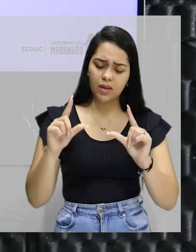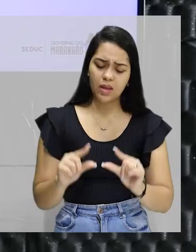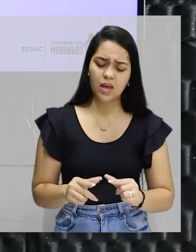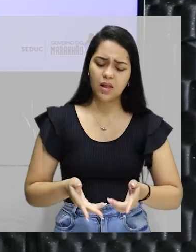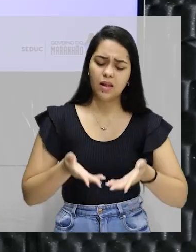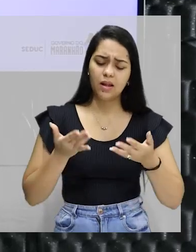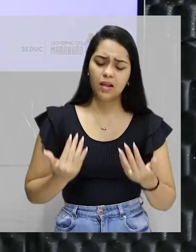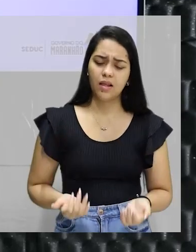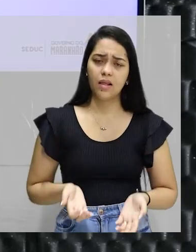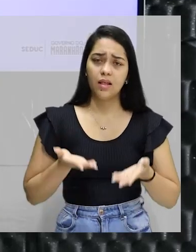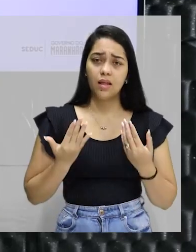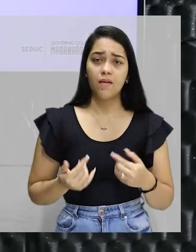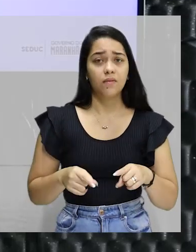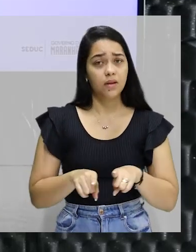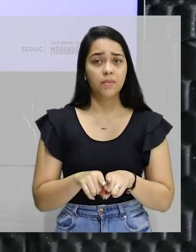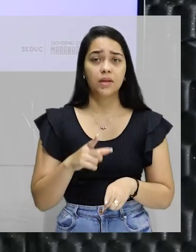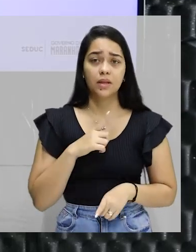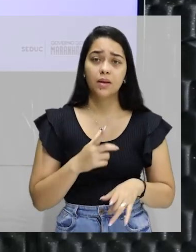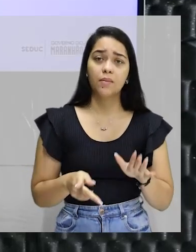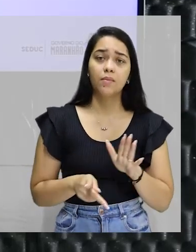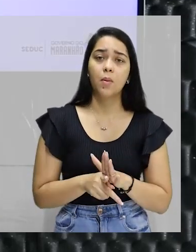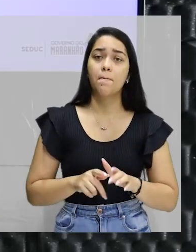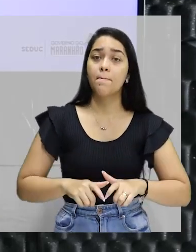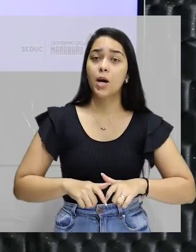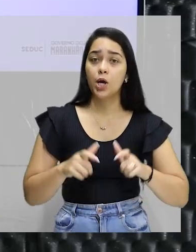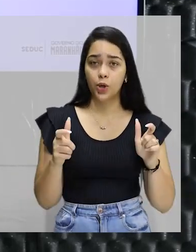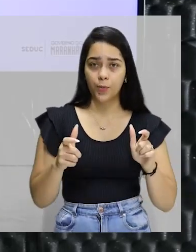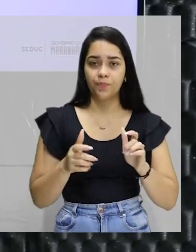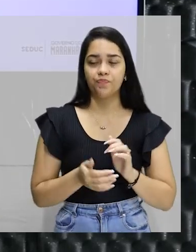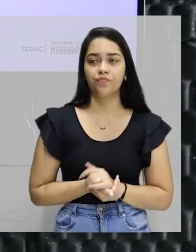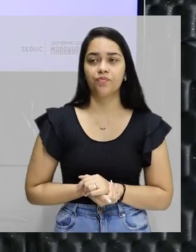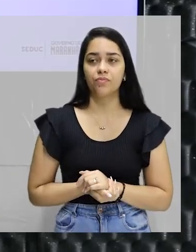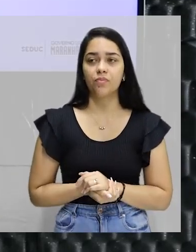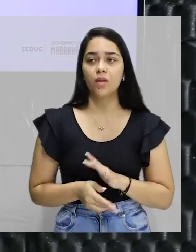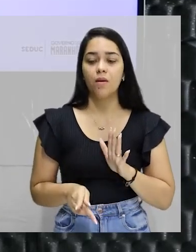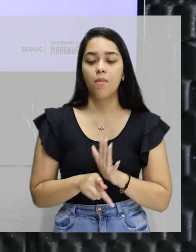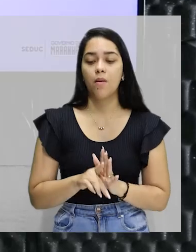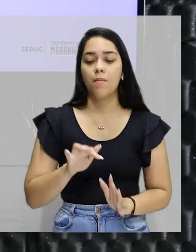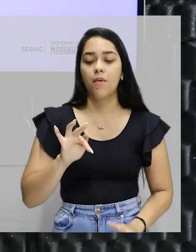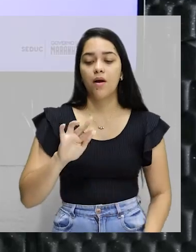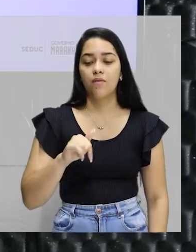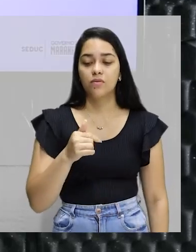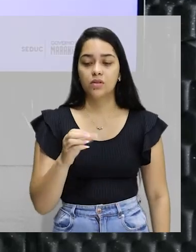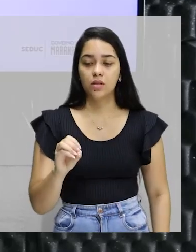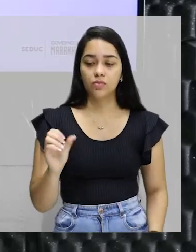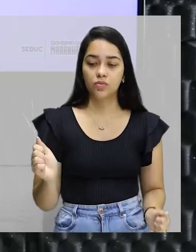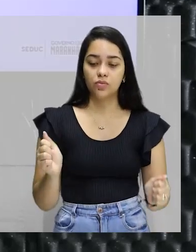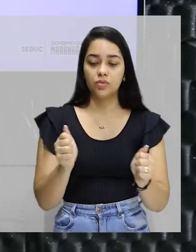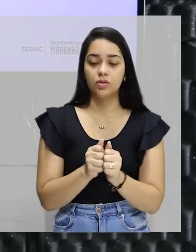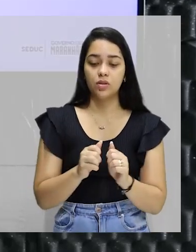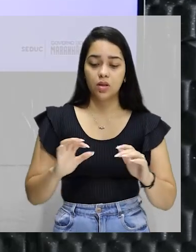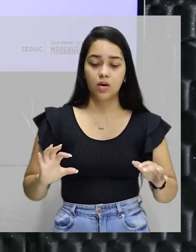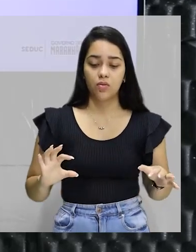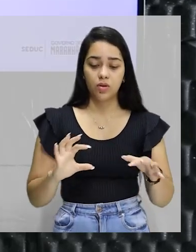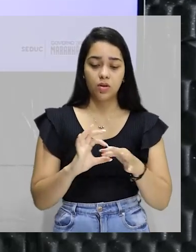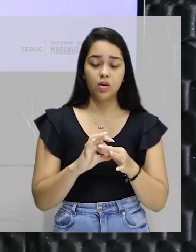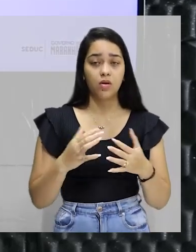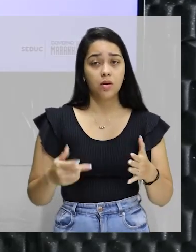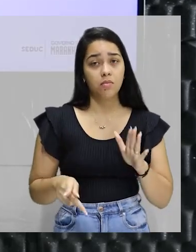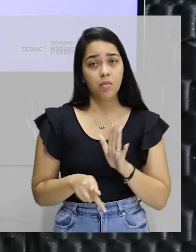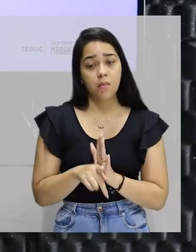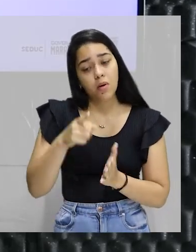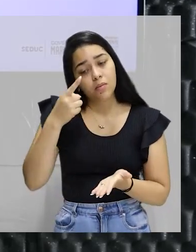átomos estáveis, gerando um átomo maior, ok? É a fusão, a junção, a união,